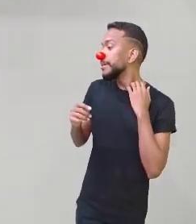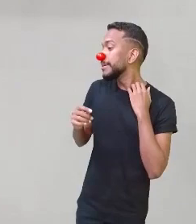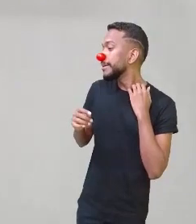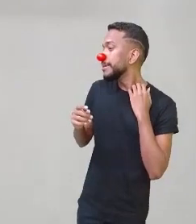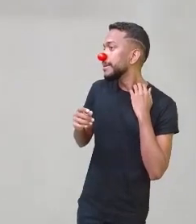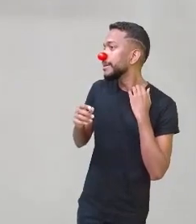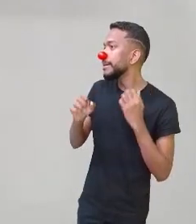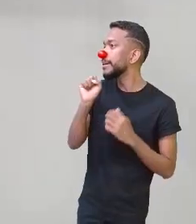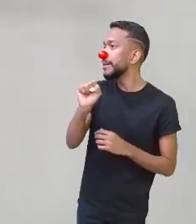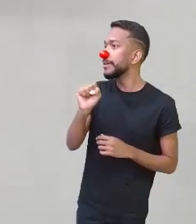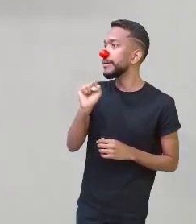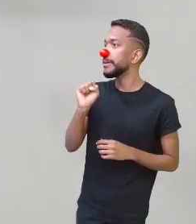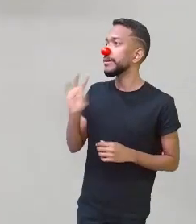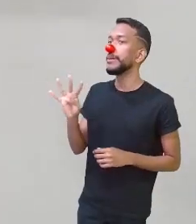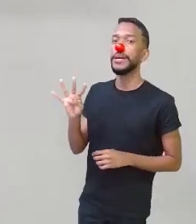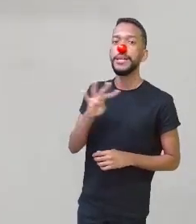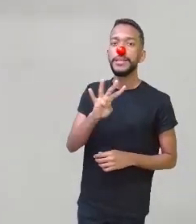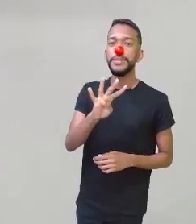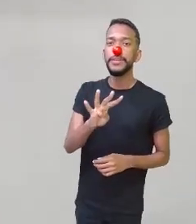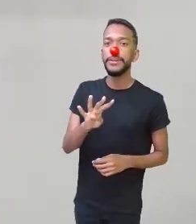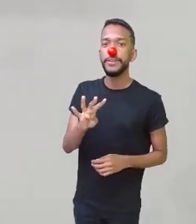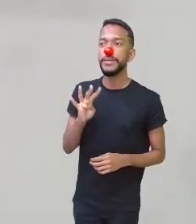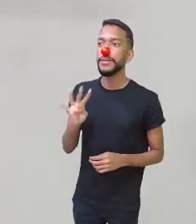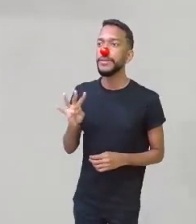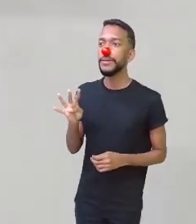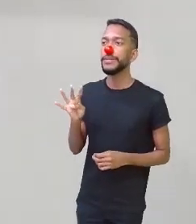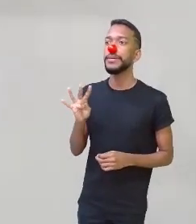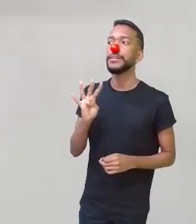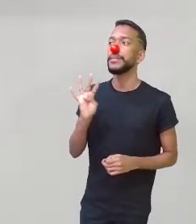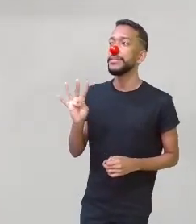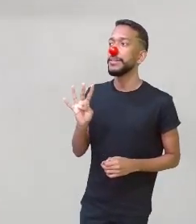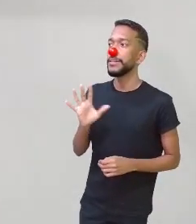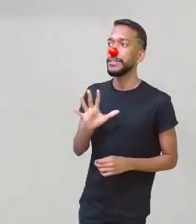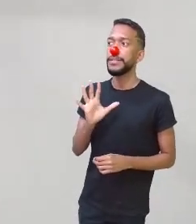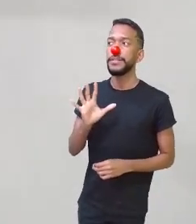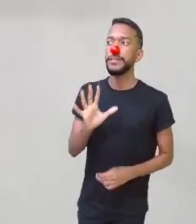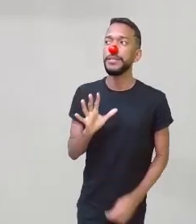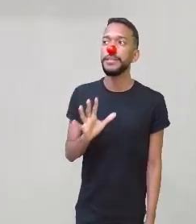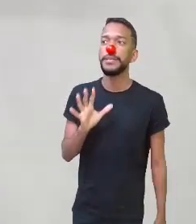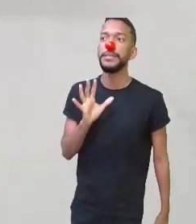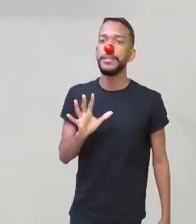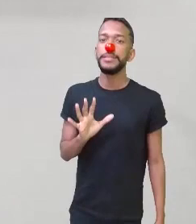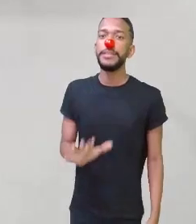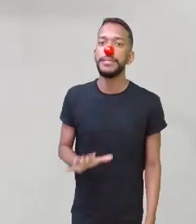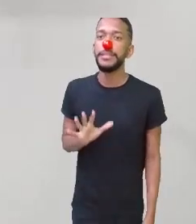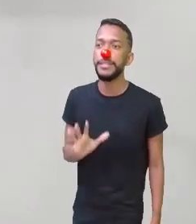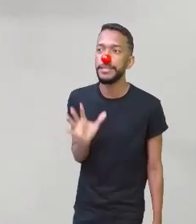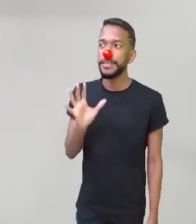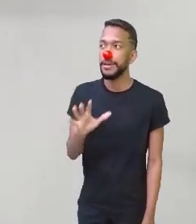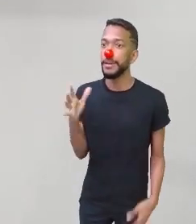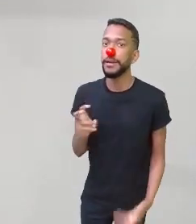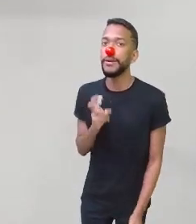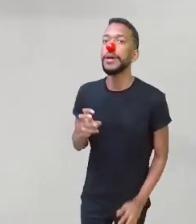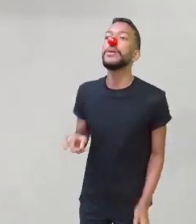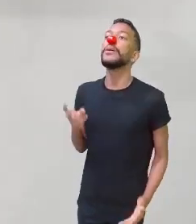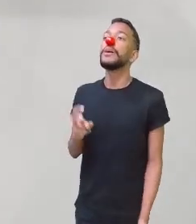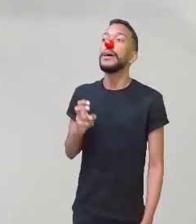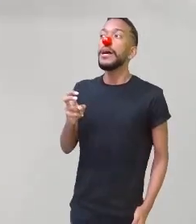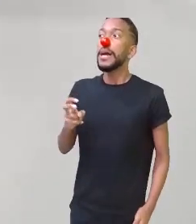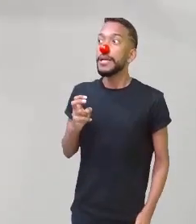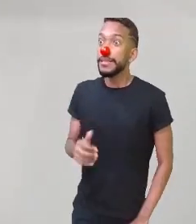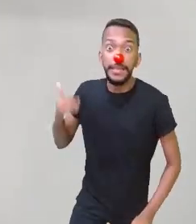É 8, é 4. Ai. Ai, meu Cinco. Deus, não dá, esse menino tá E é demais. quanto?